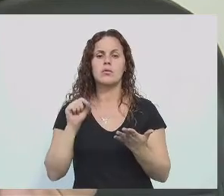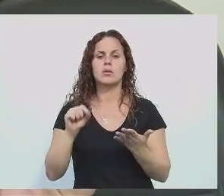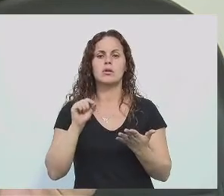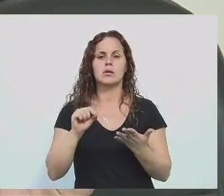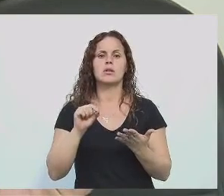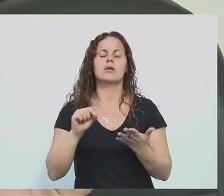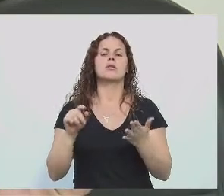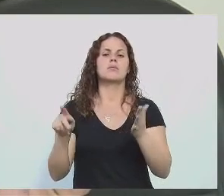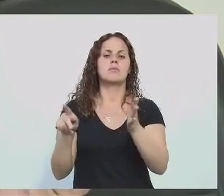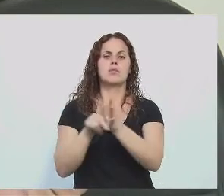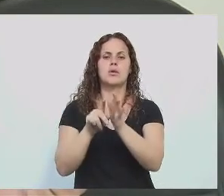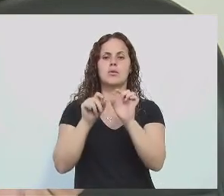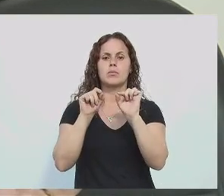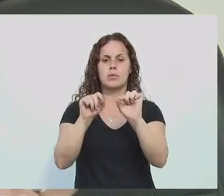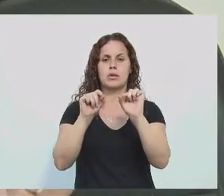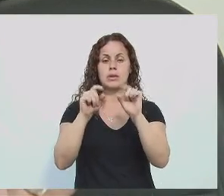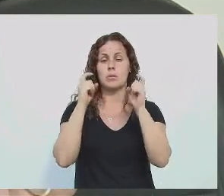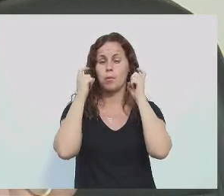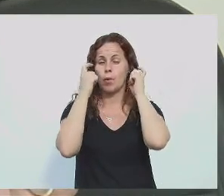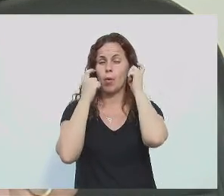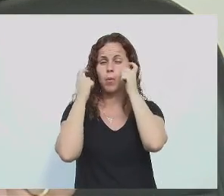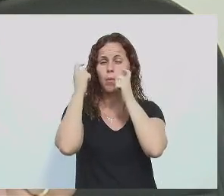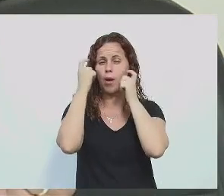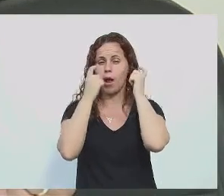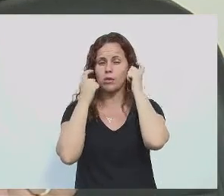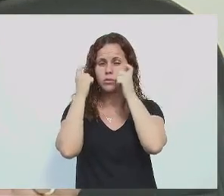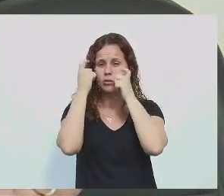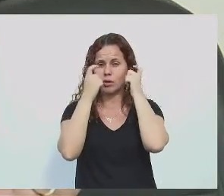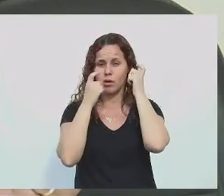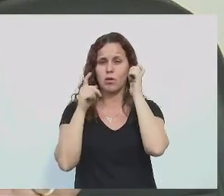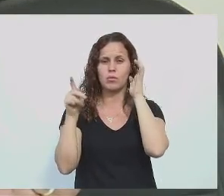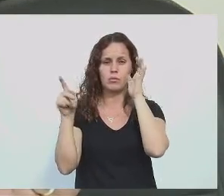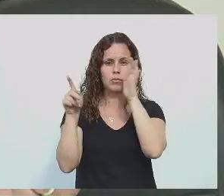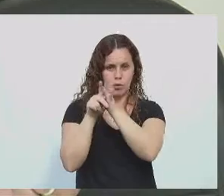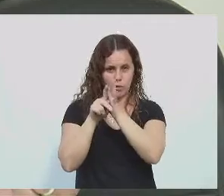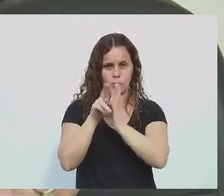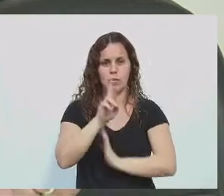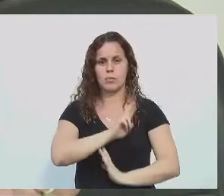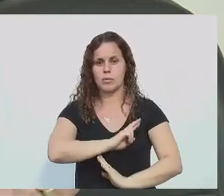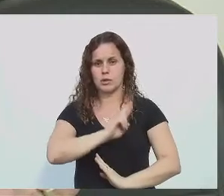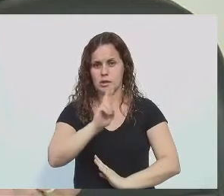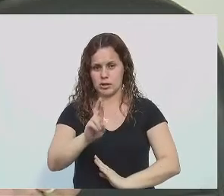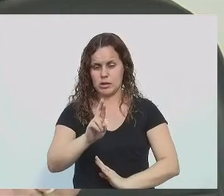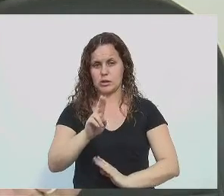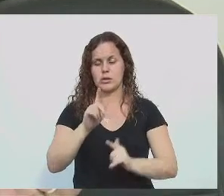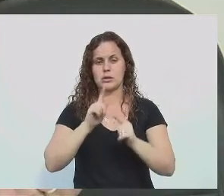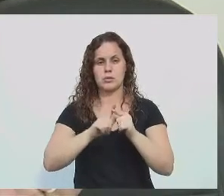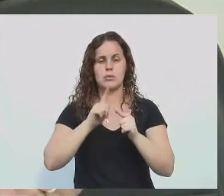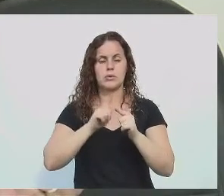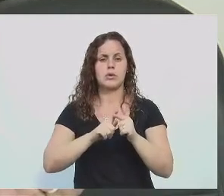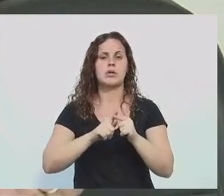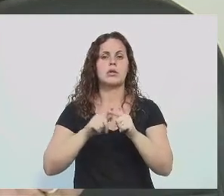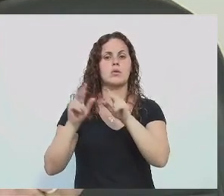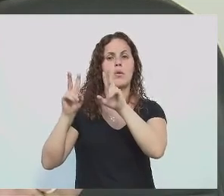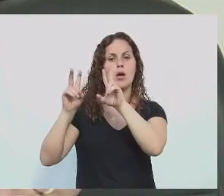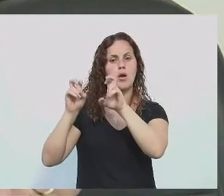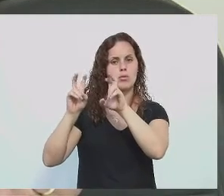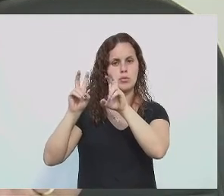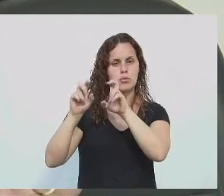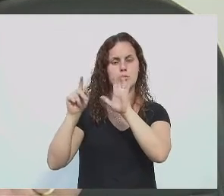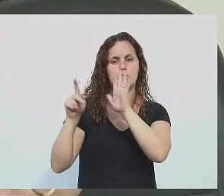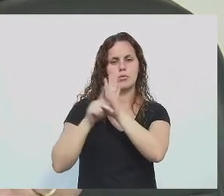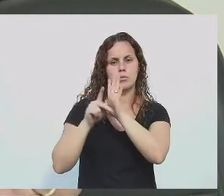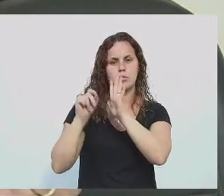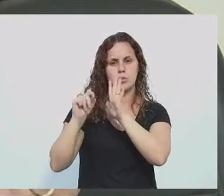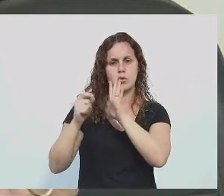base na grande preocupação por parte do representante com relação à situação econômica